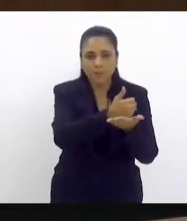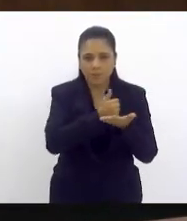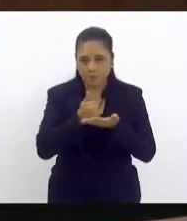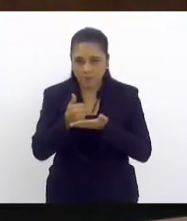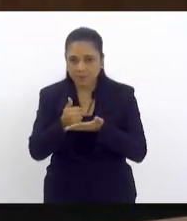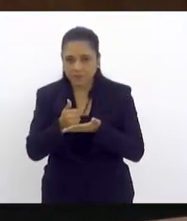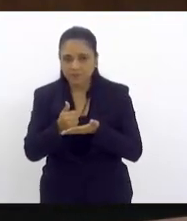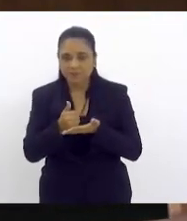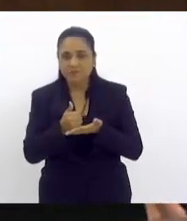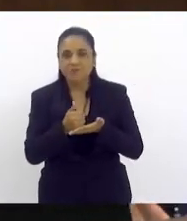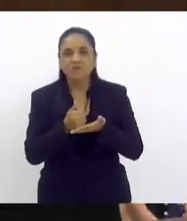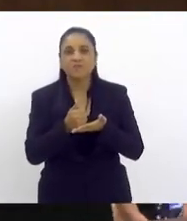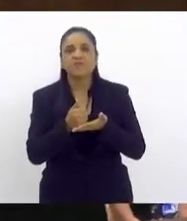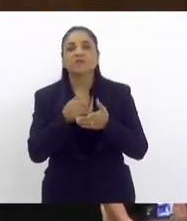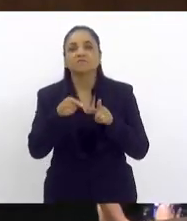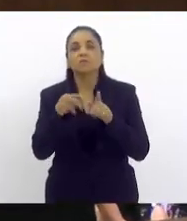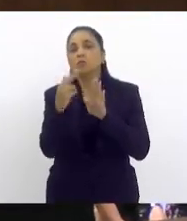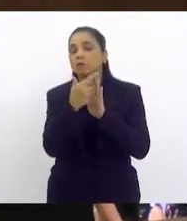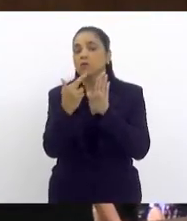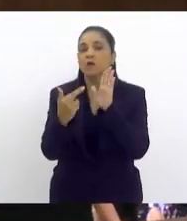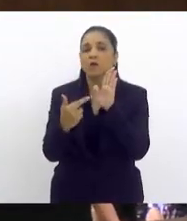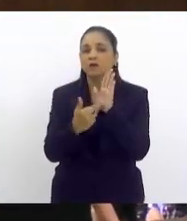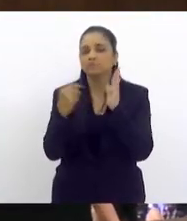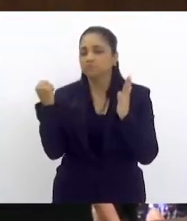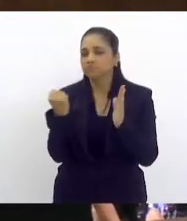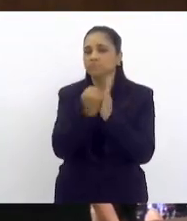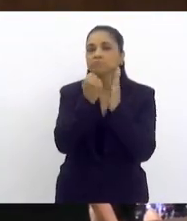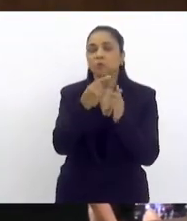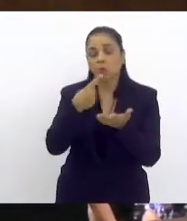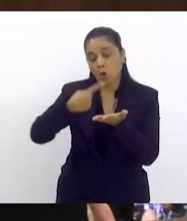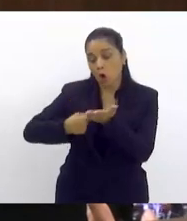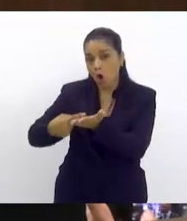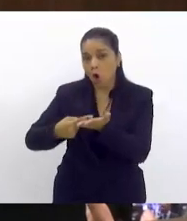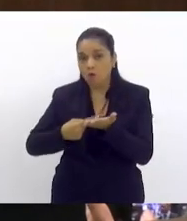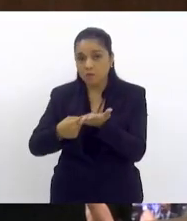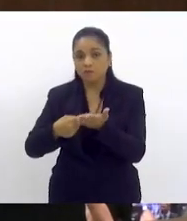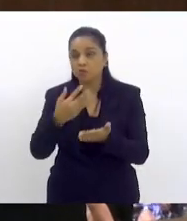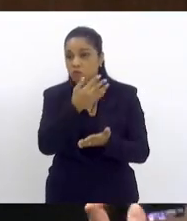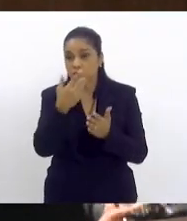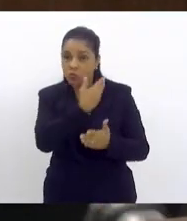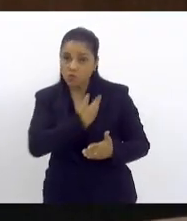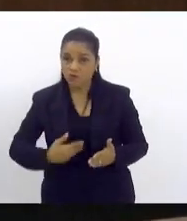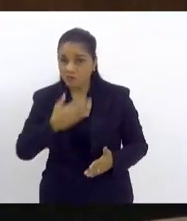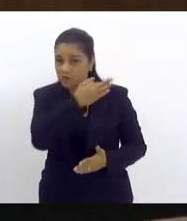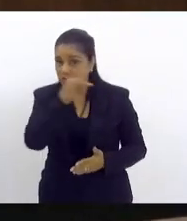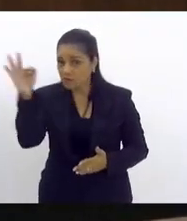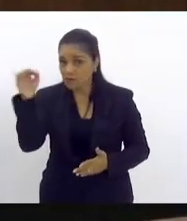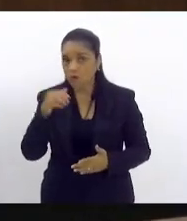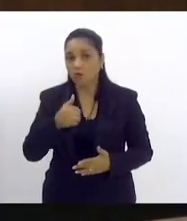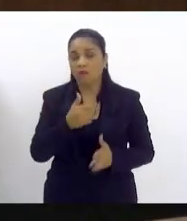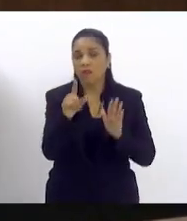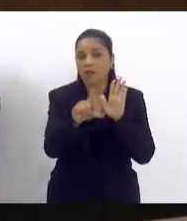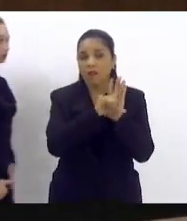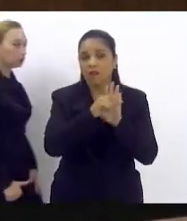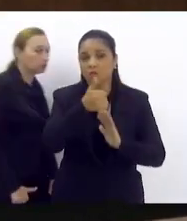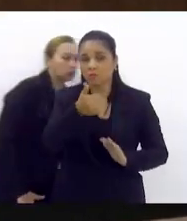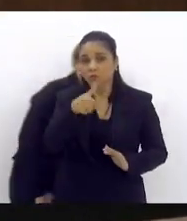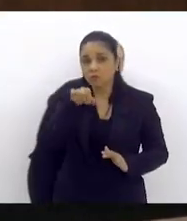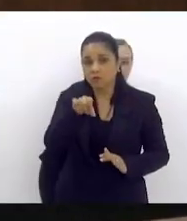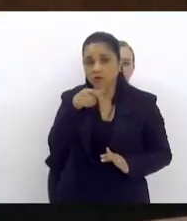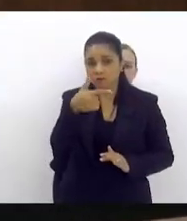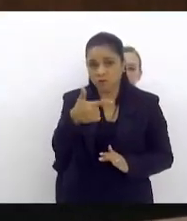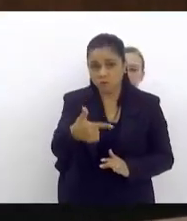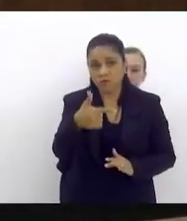esse regime foi pactuado sob uma determinada condição, que o próprio governo federal, com a lei 192 e 194,